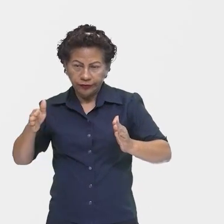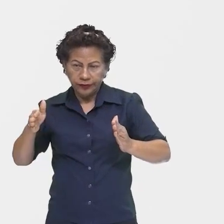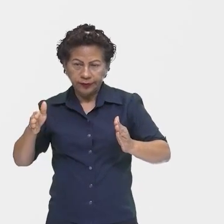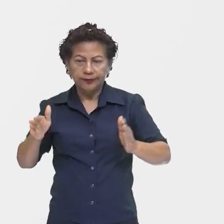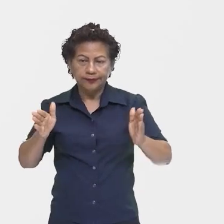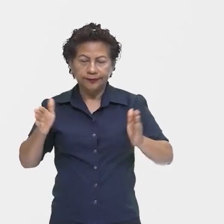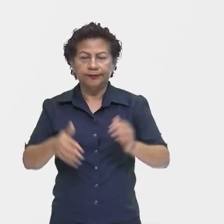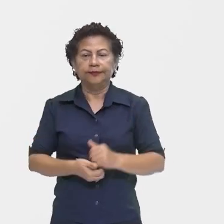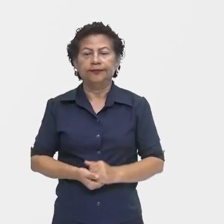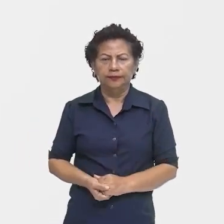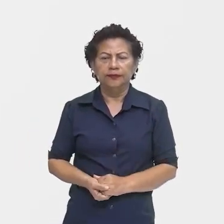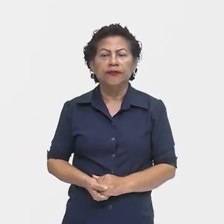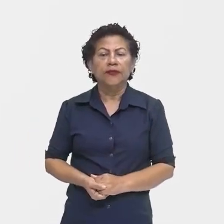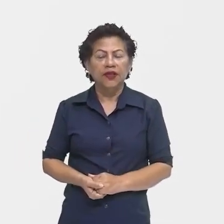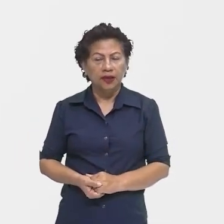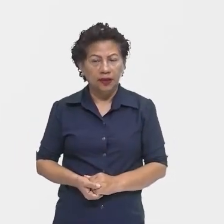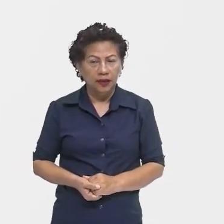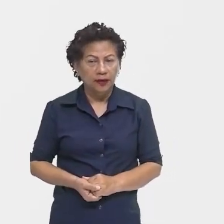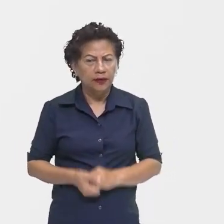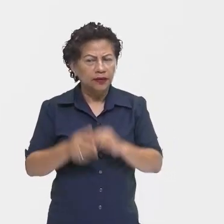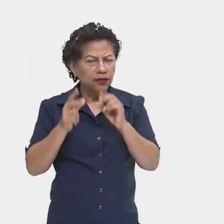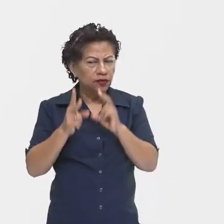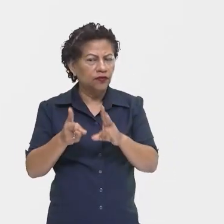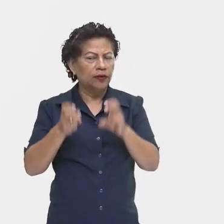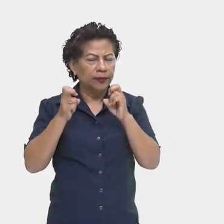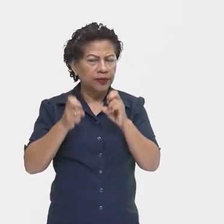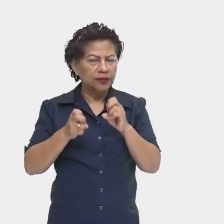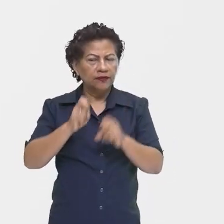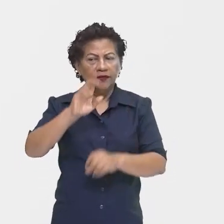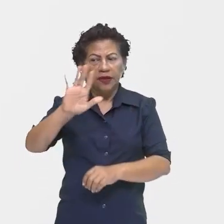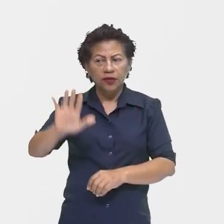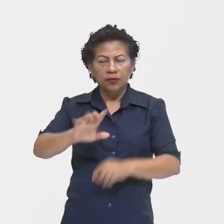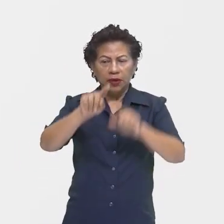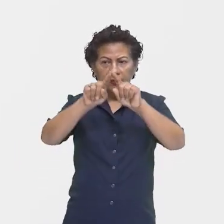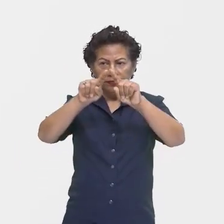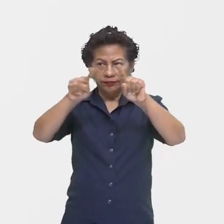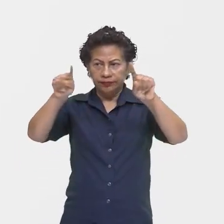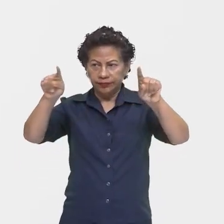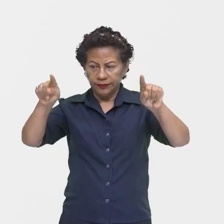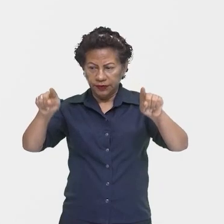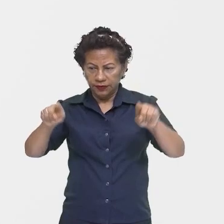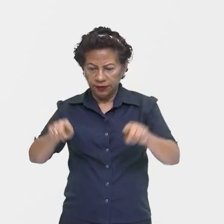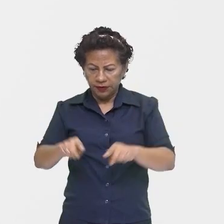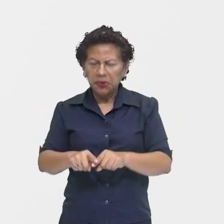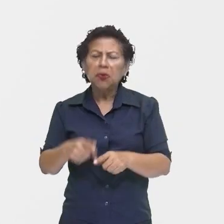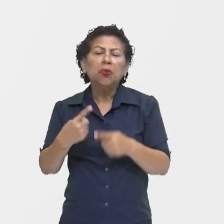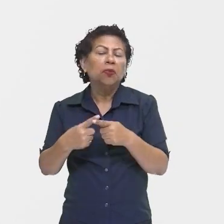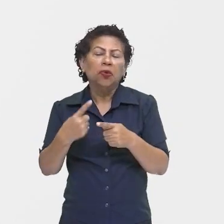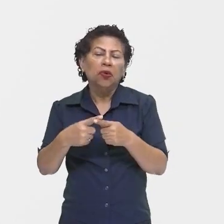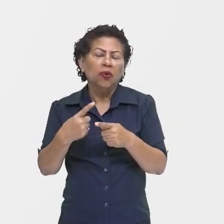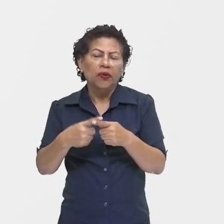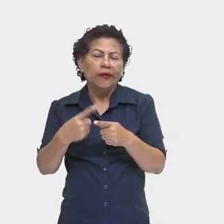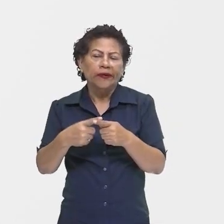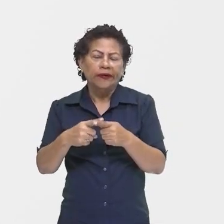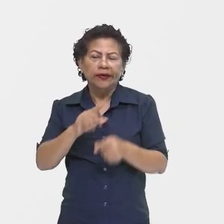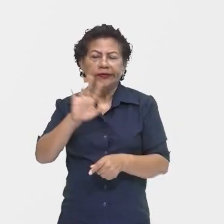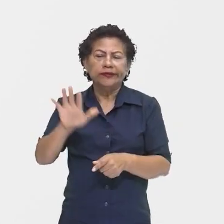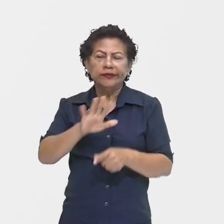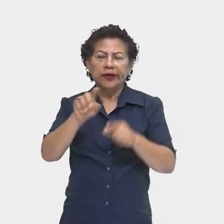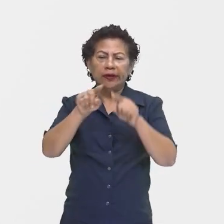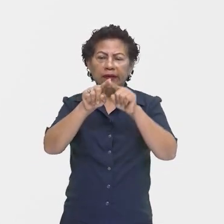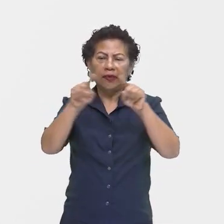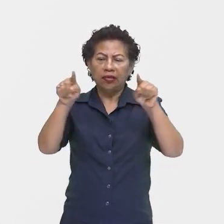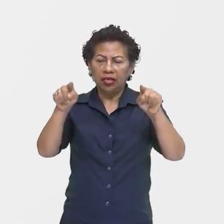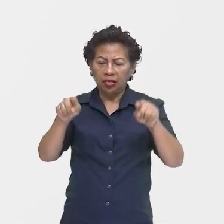gente vai observar aqui no mapinha e entender por que que ele está se afunilando, né? Por que que a gente